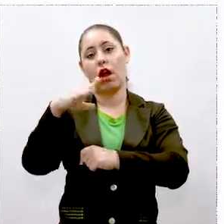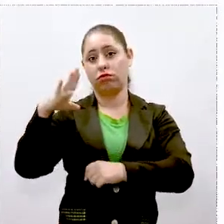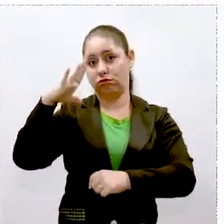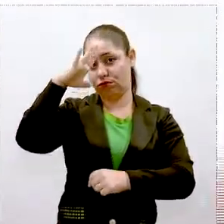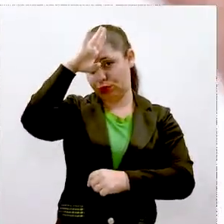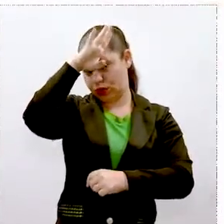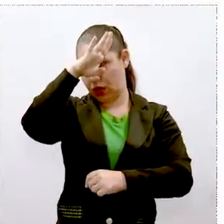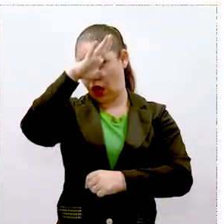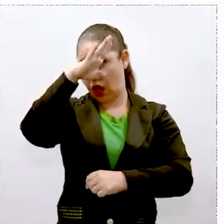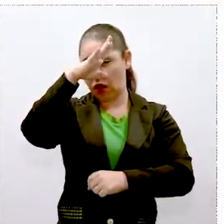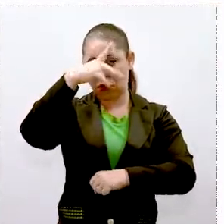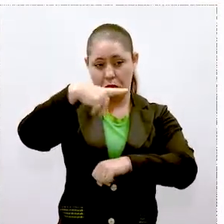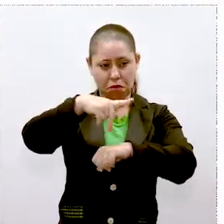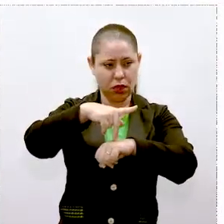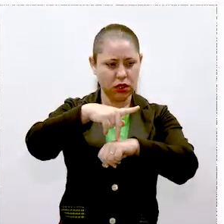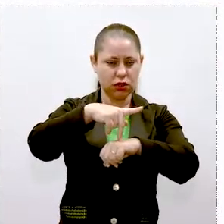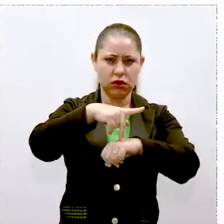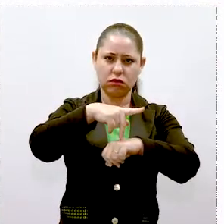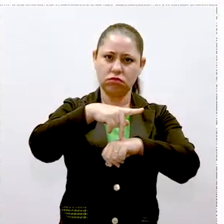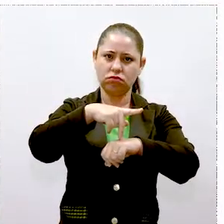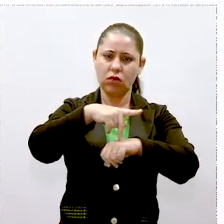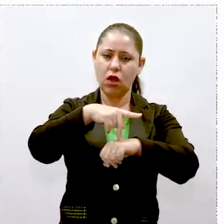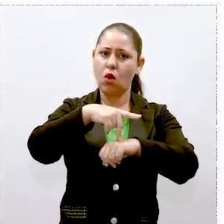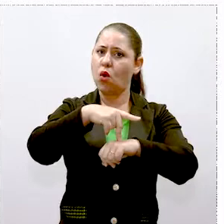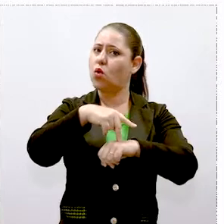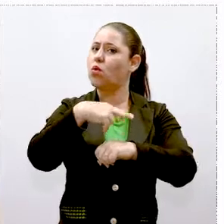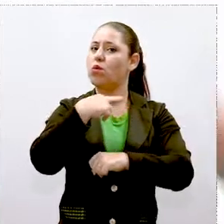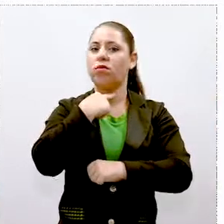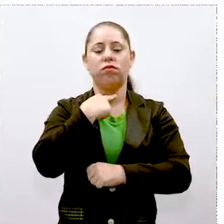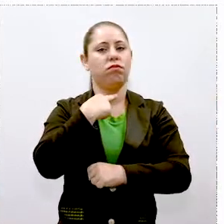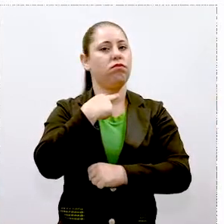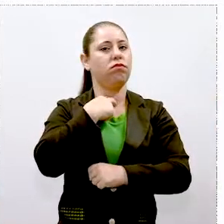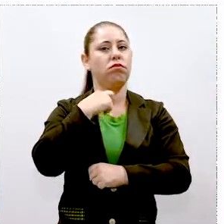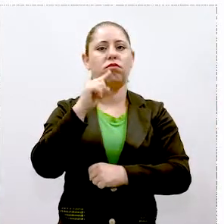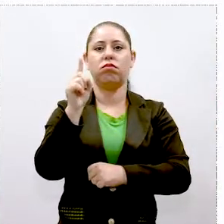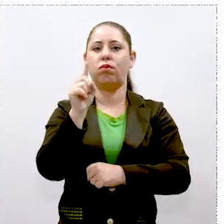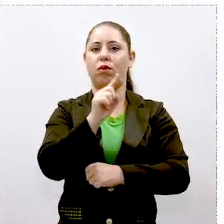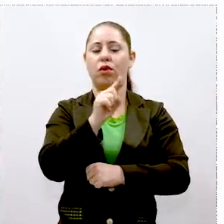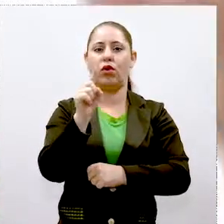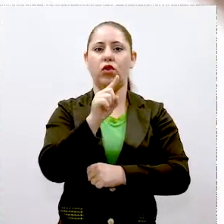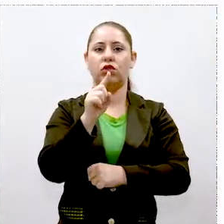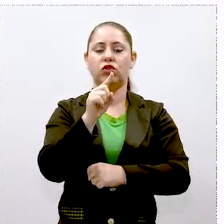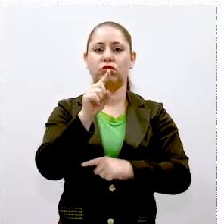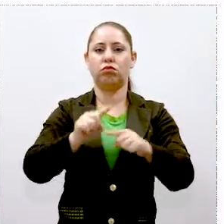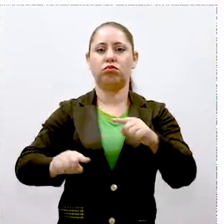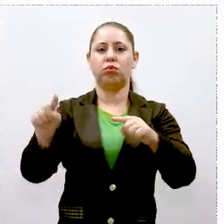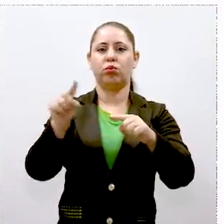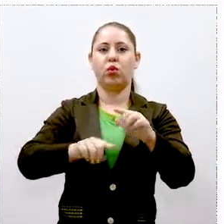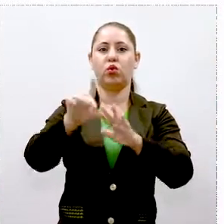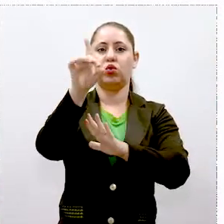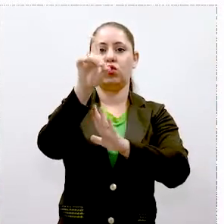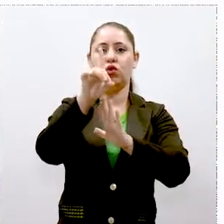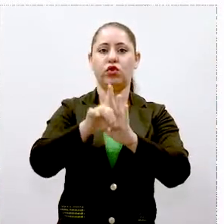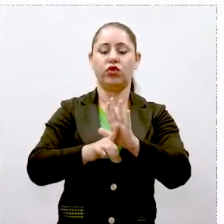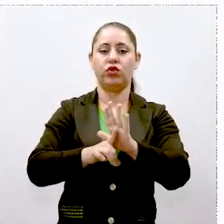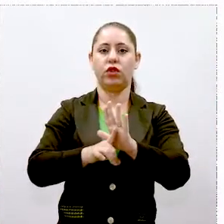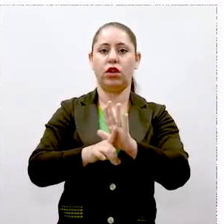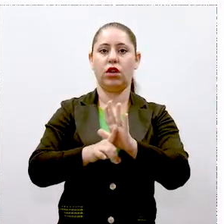Muitos marginais que estão por aí afora. E eles não podem se arvorar o